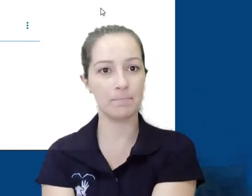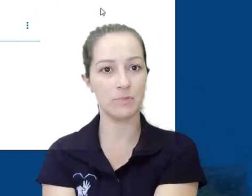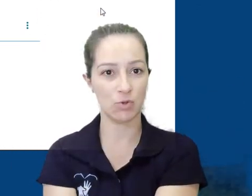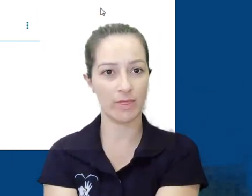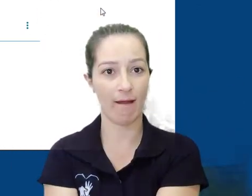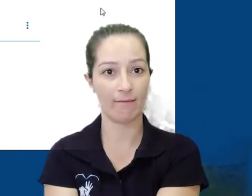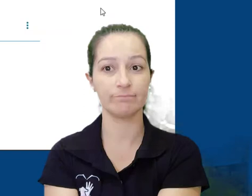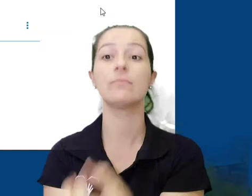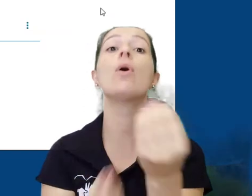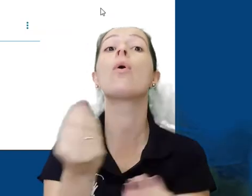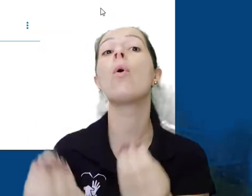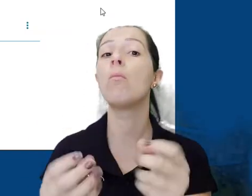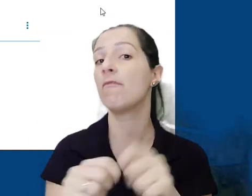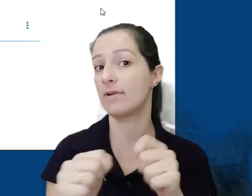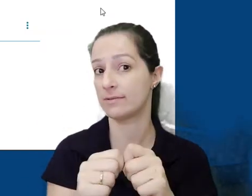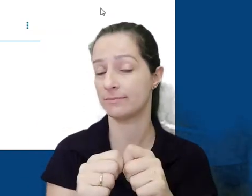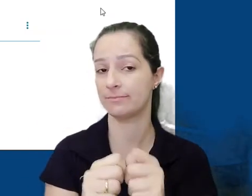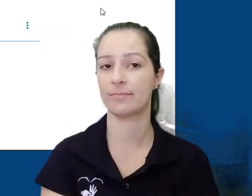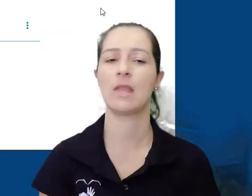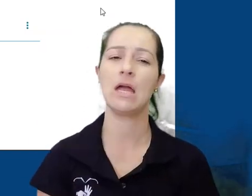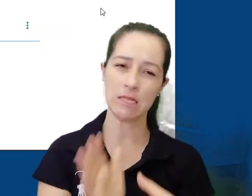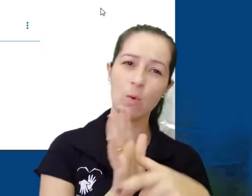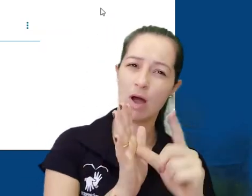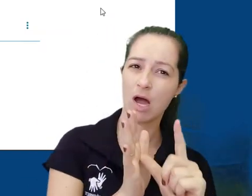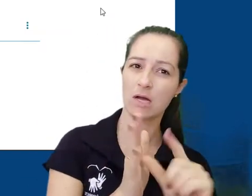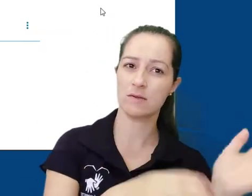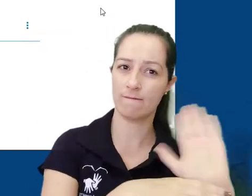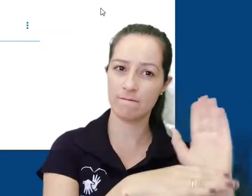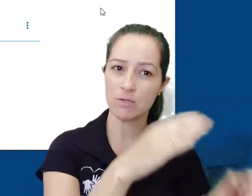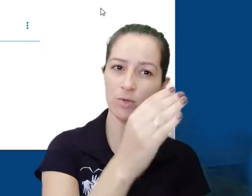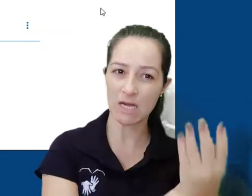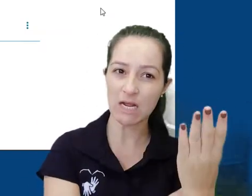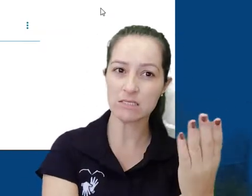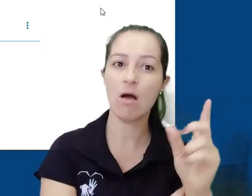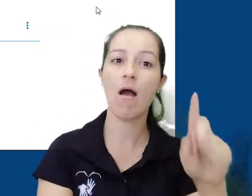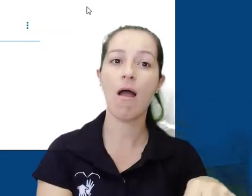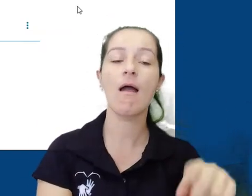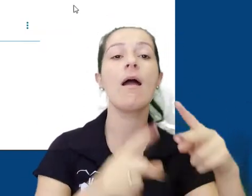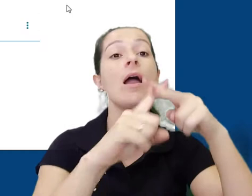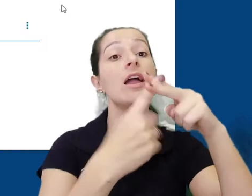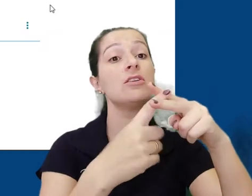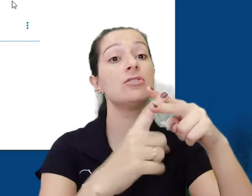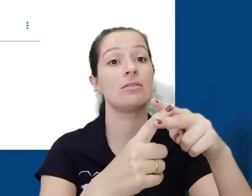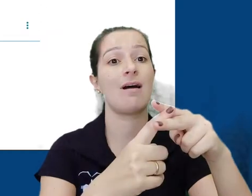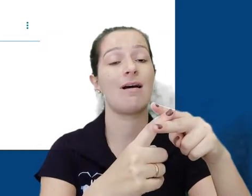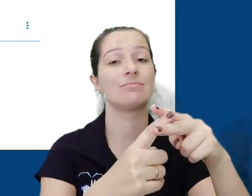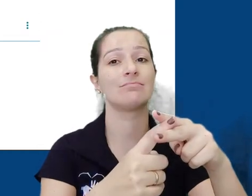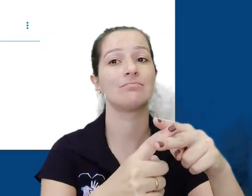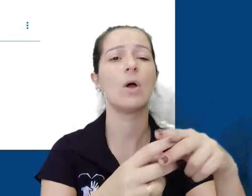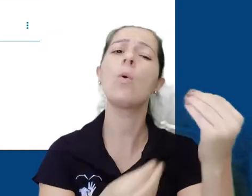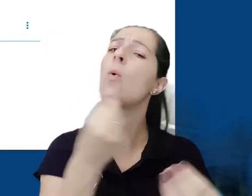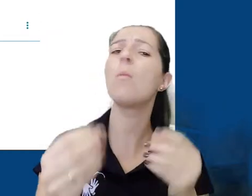material Mas vamos agora ver um pouco mais um detalhe antes algo que não se tem no vídeo sobre criação de material são as opções de editar a postagem